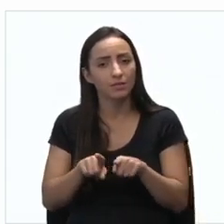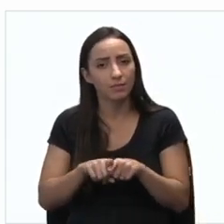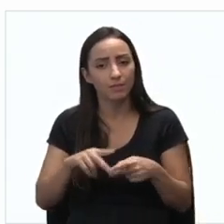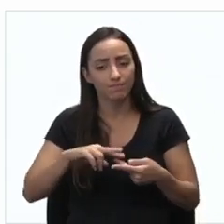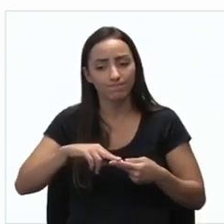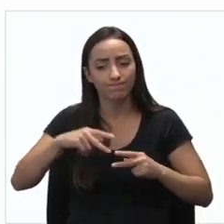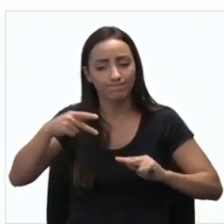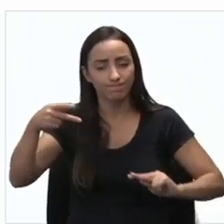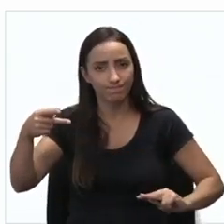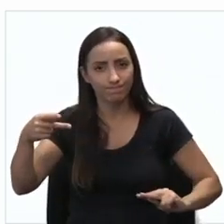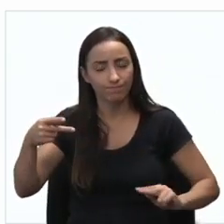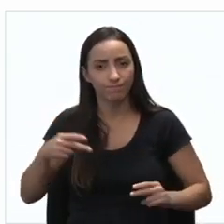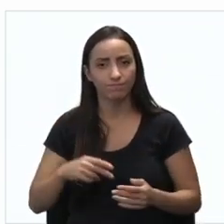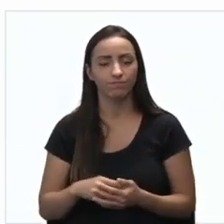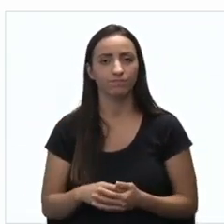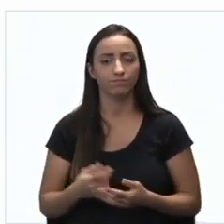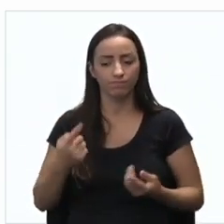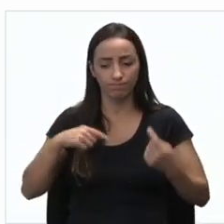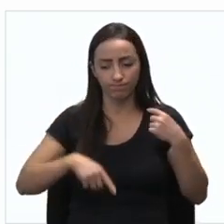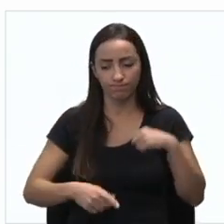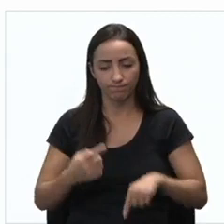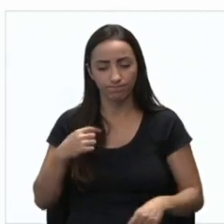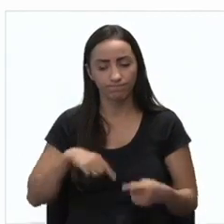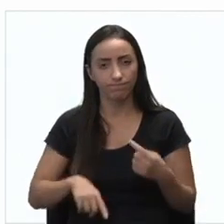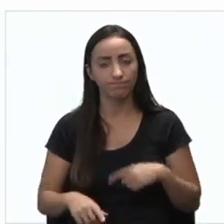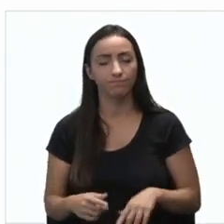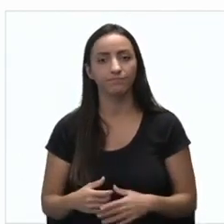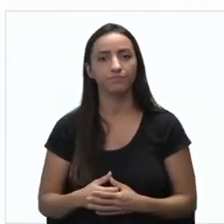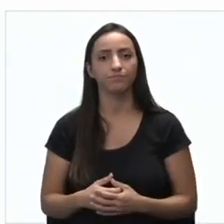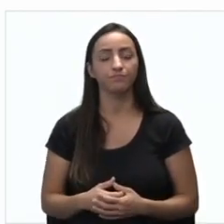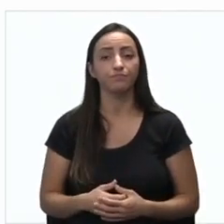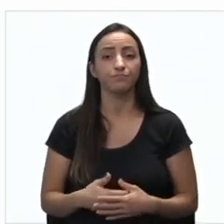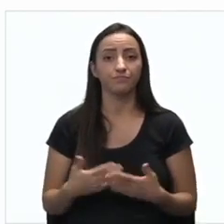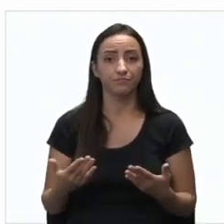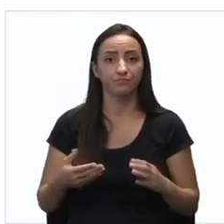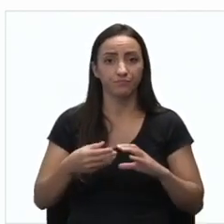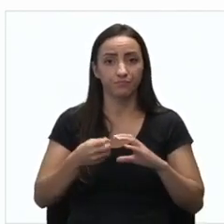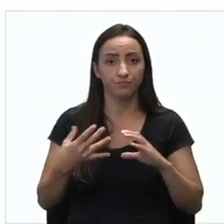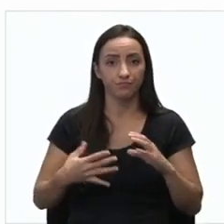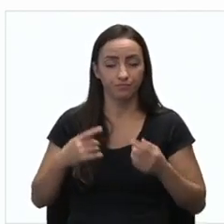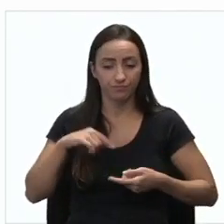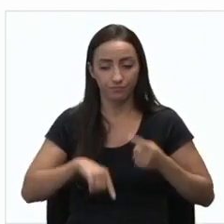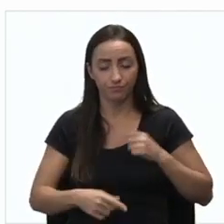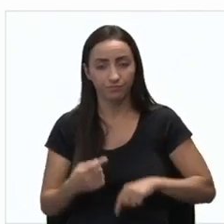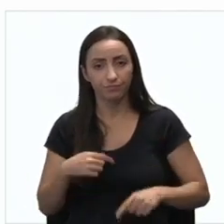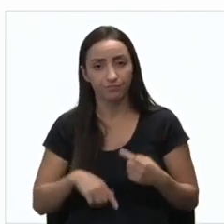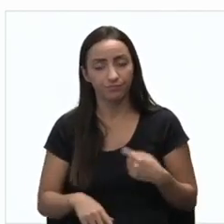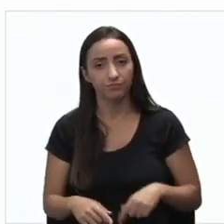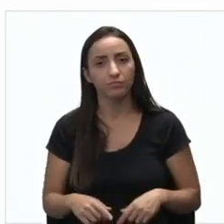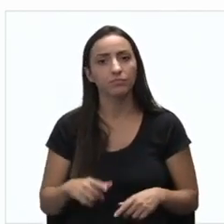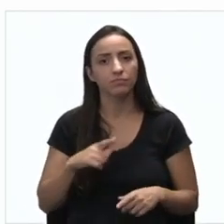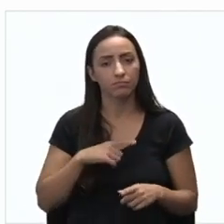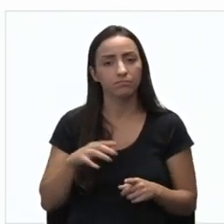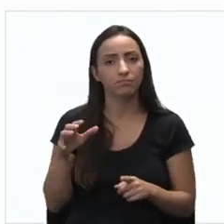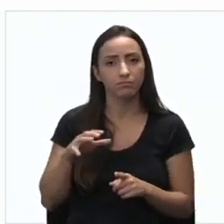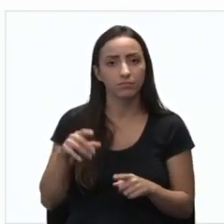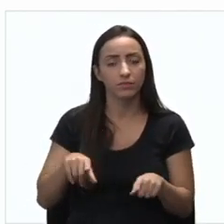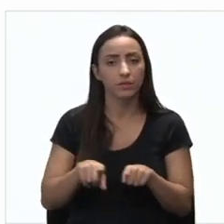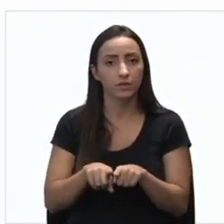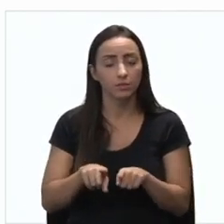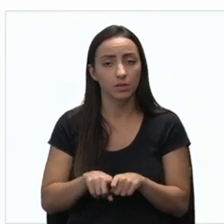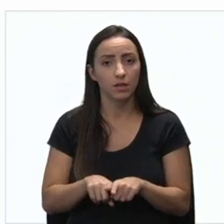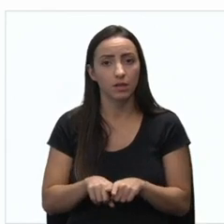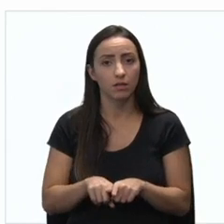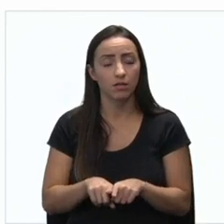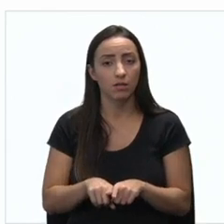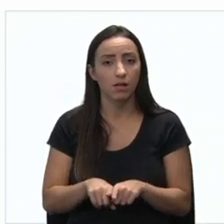os aspectos biológicos. E esses aspectos biológicos, eles são afetados também